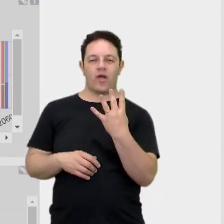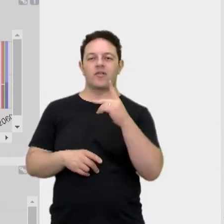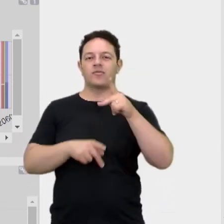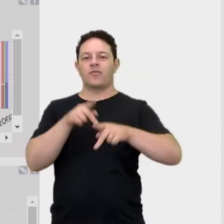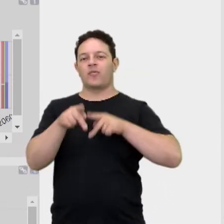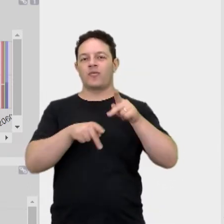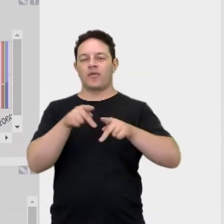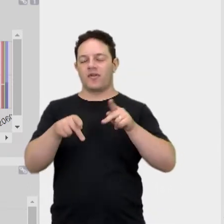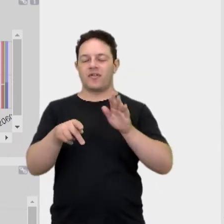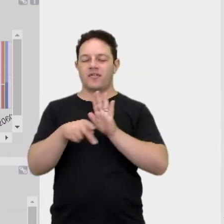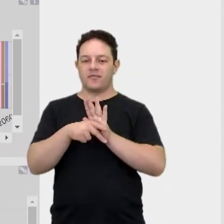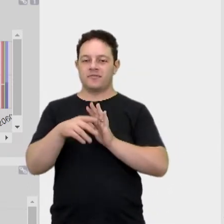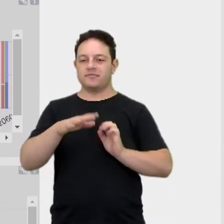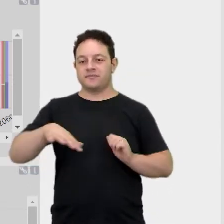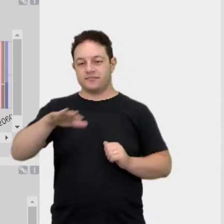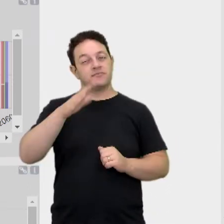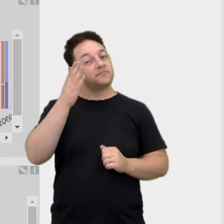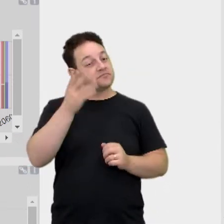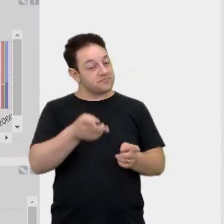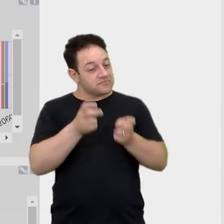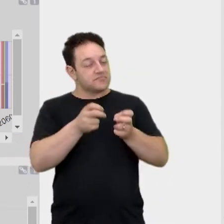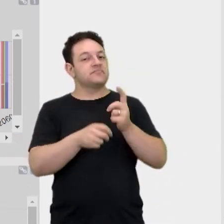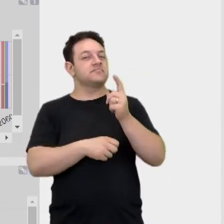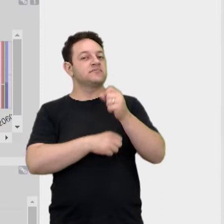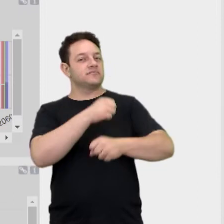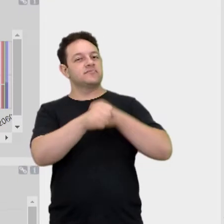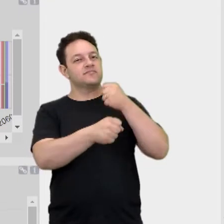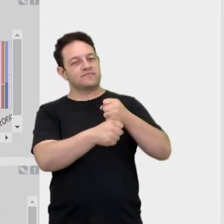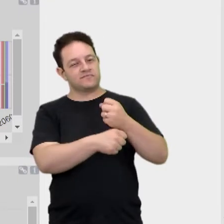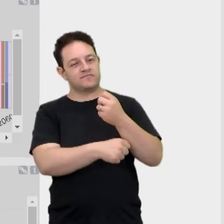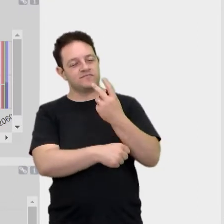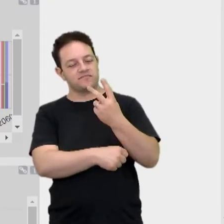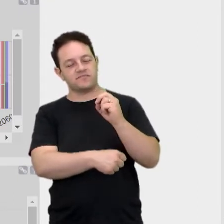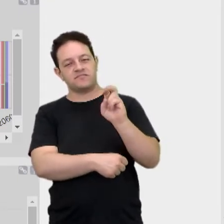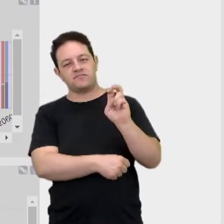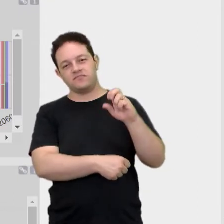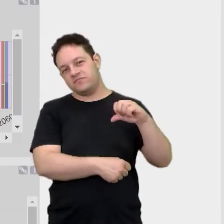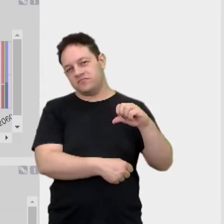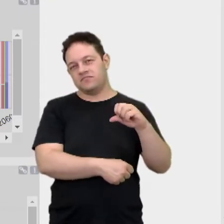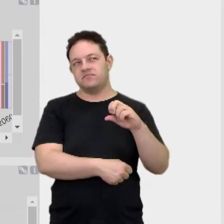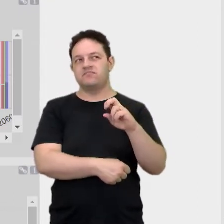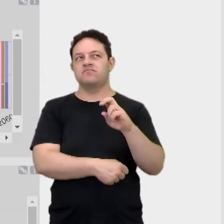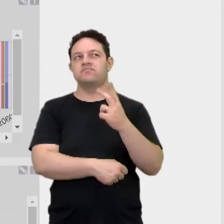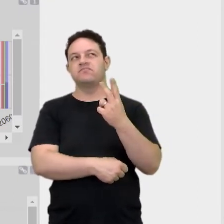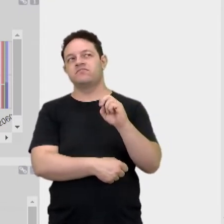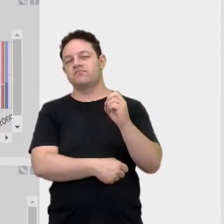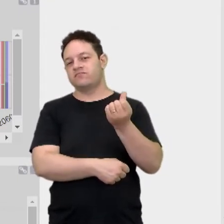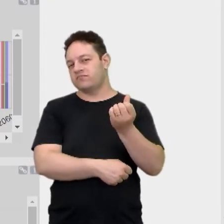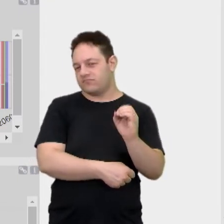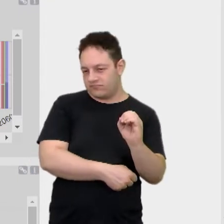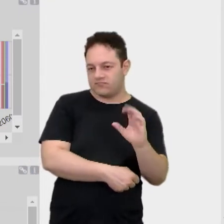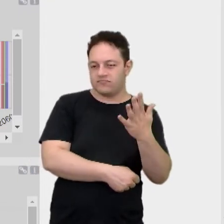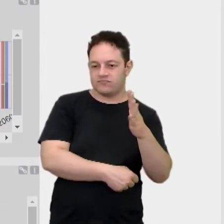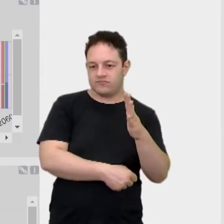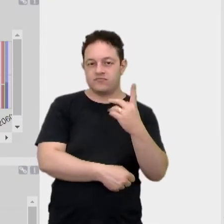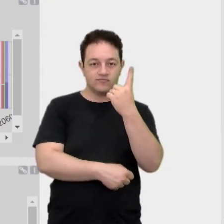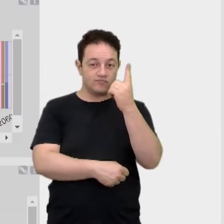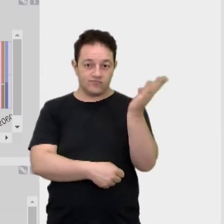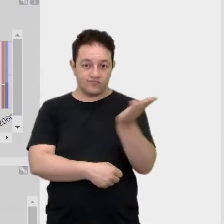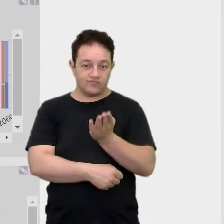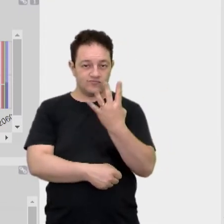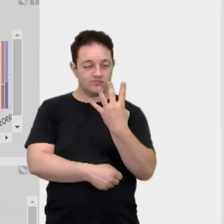percebendo aí que no ano aí de 2059, né, 2060, 1/4 da